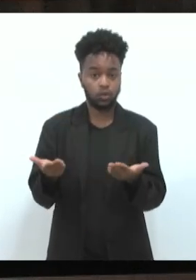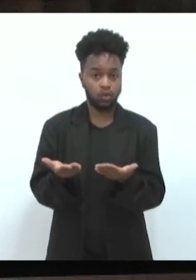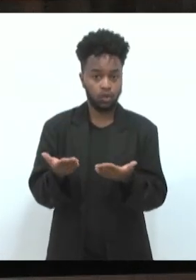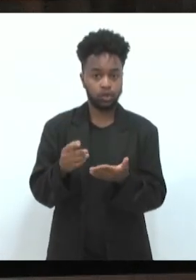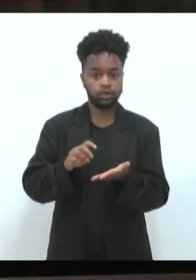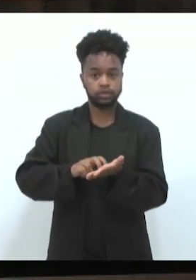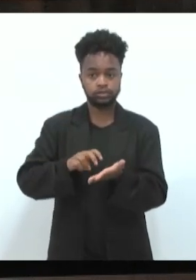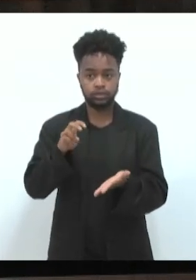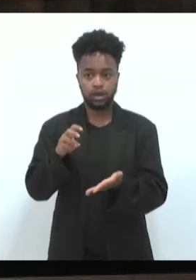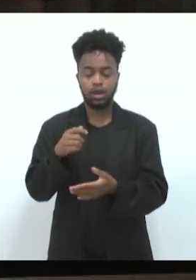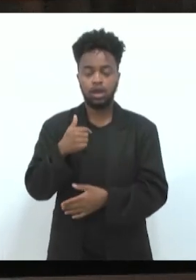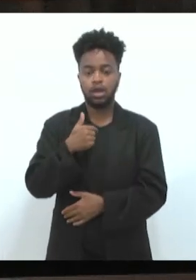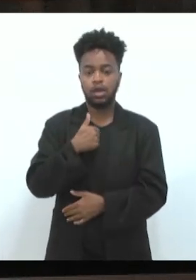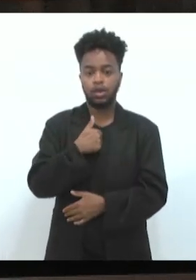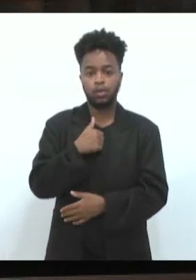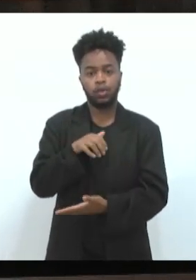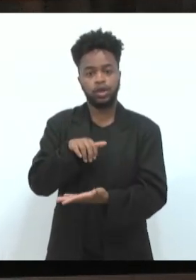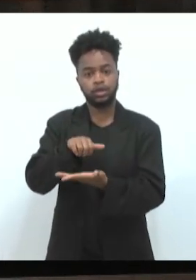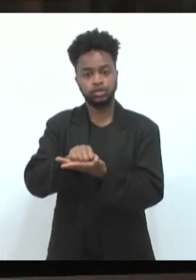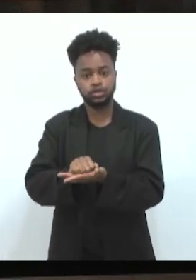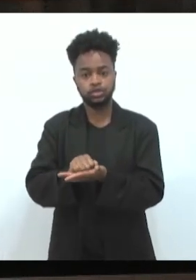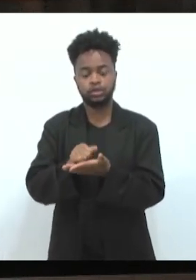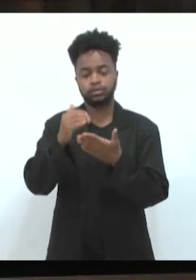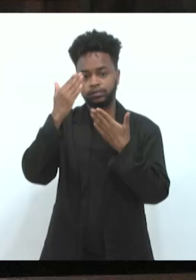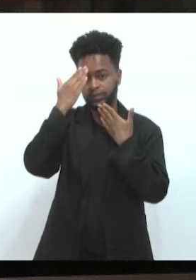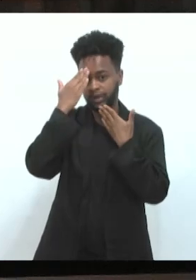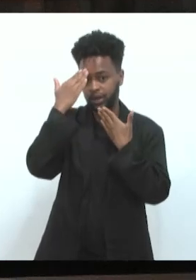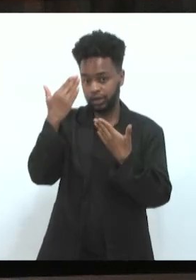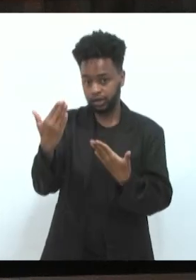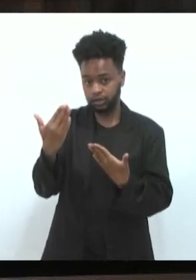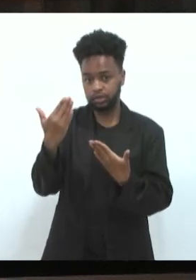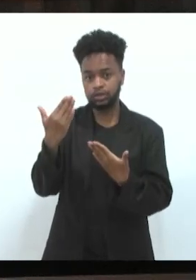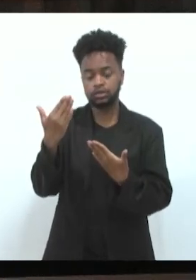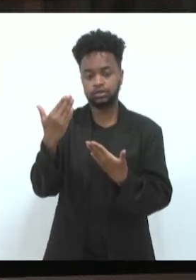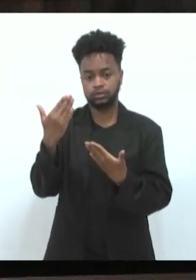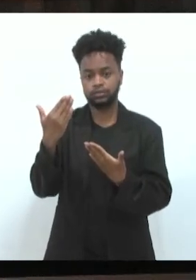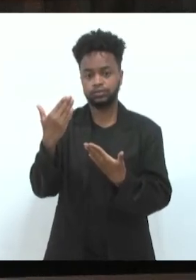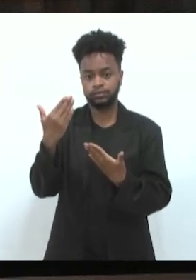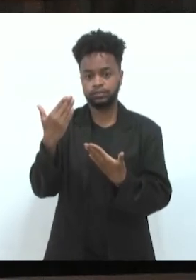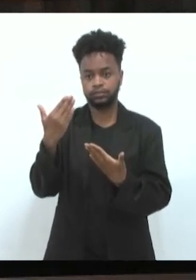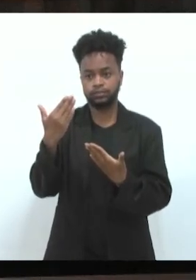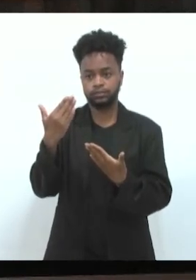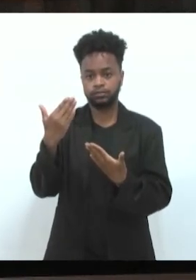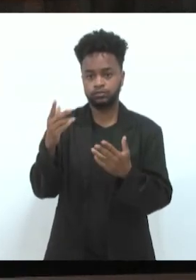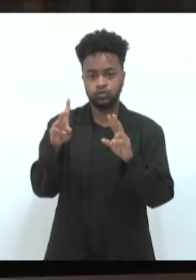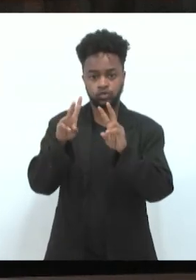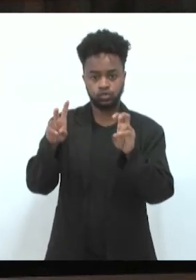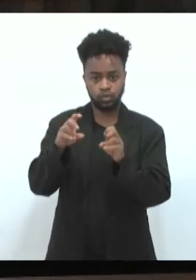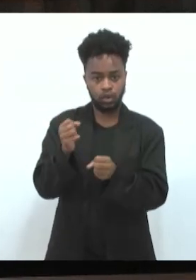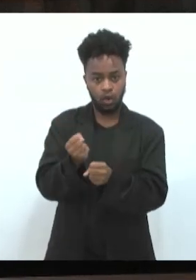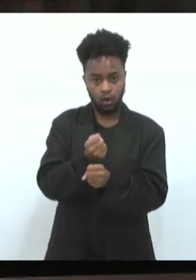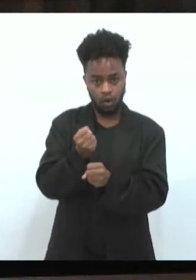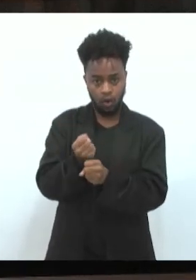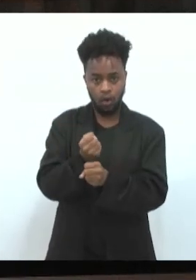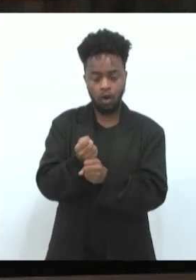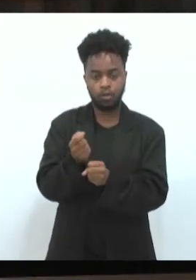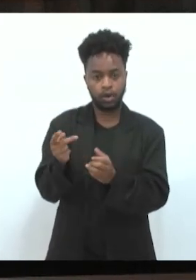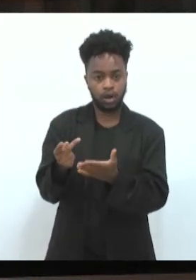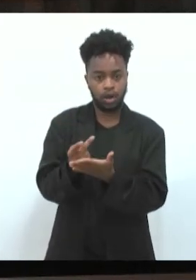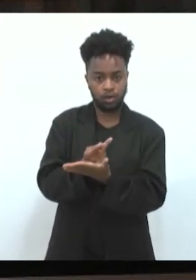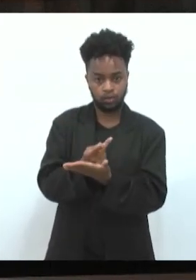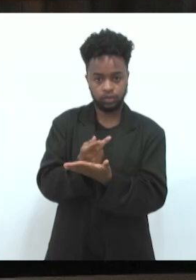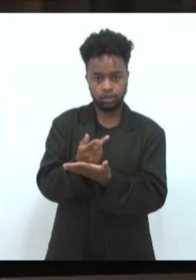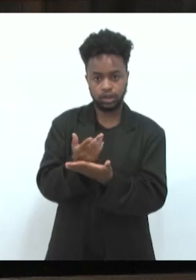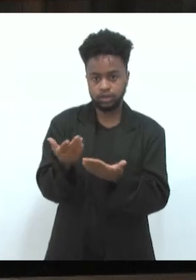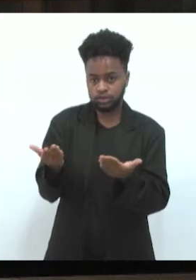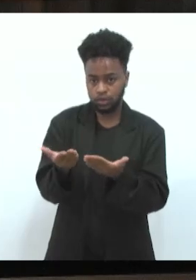fico aqui registrando o agradecimento em relação a esta obra, que vai ser realizada